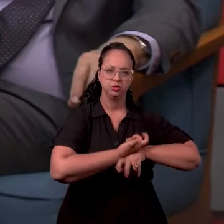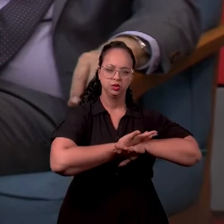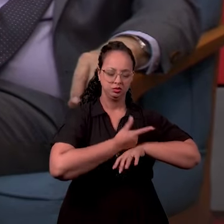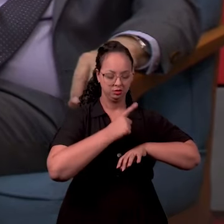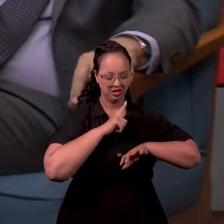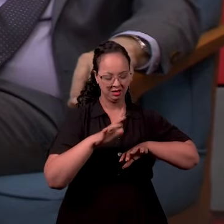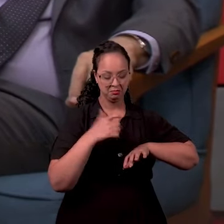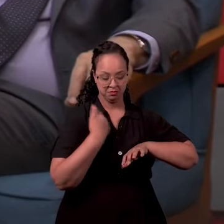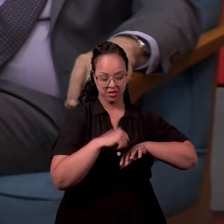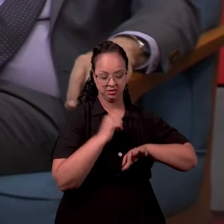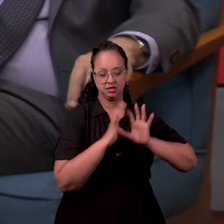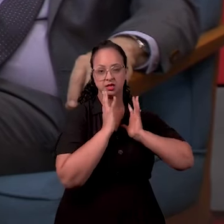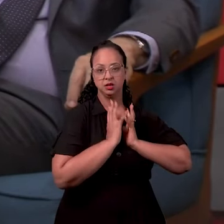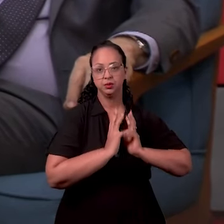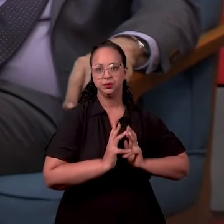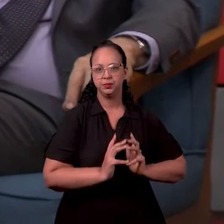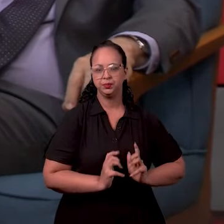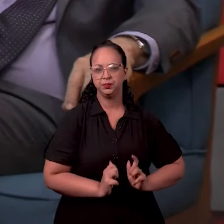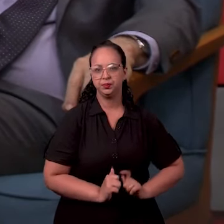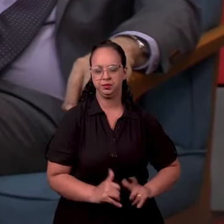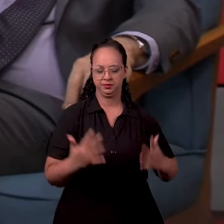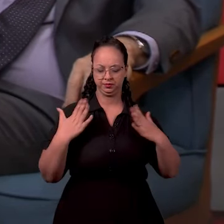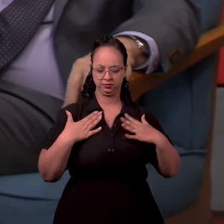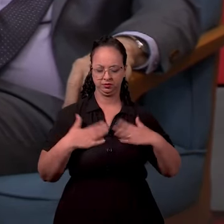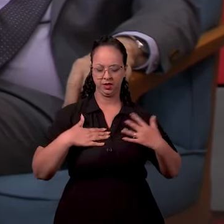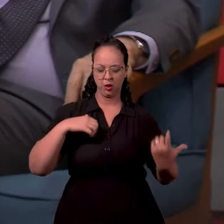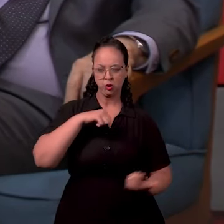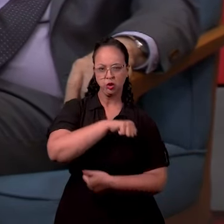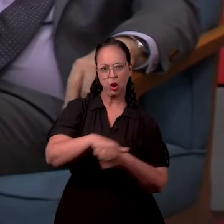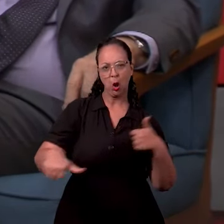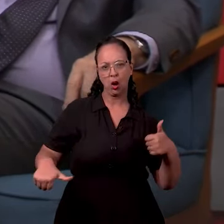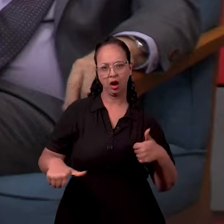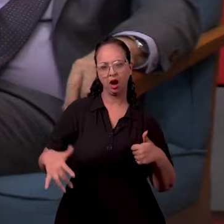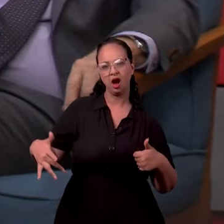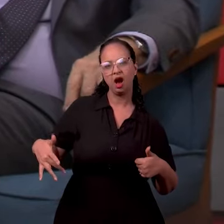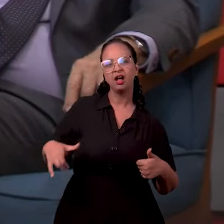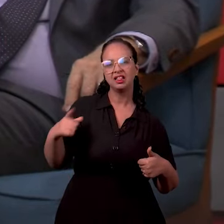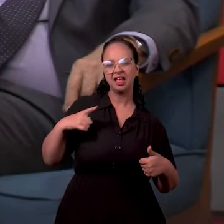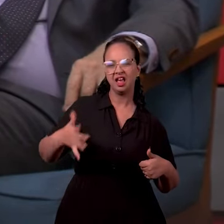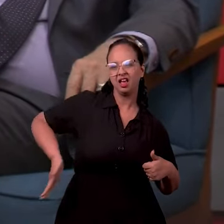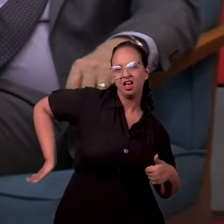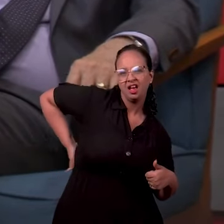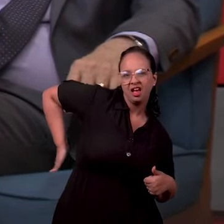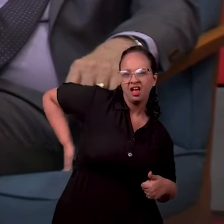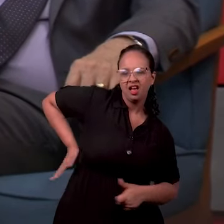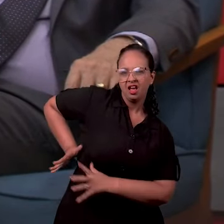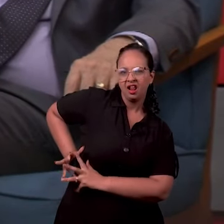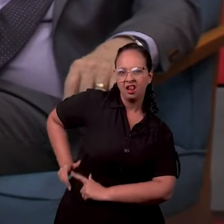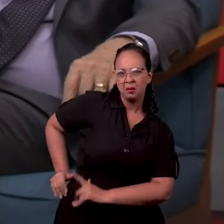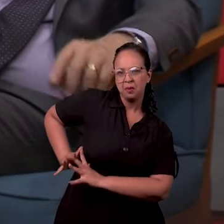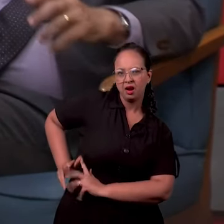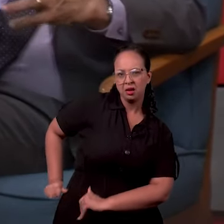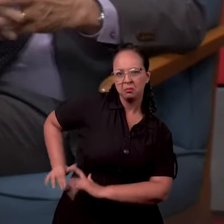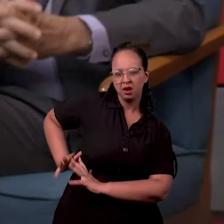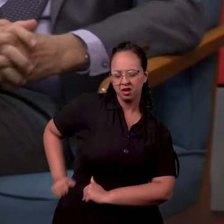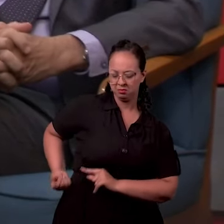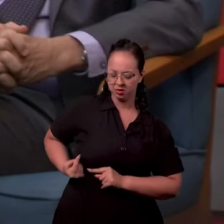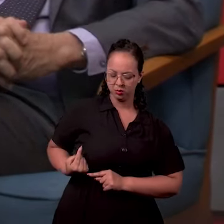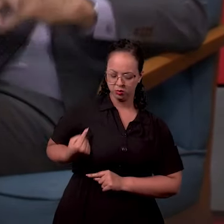ser purificado, não é? Vai lá nos pulmões para fazer a troca gasosa, passa no rim para ser filtrado e depois